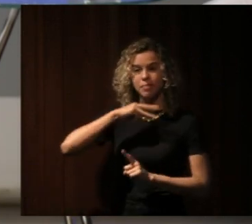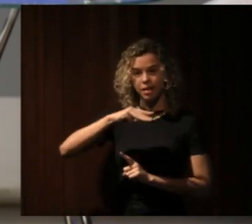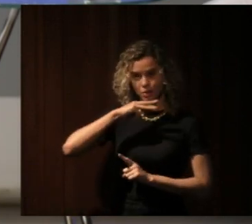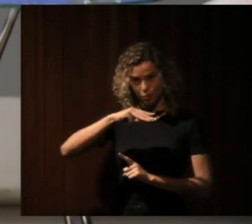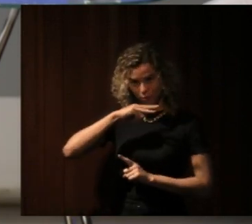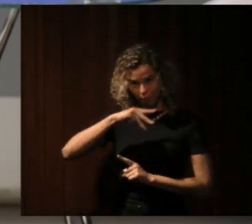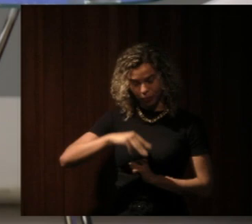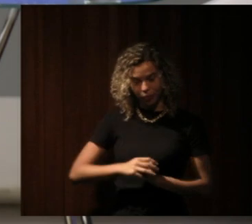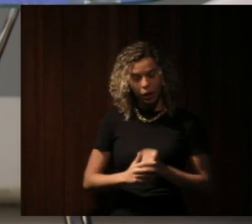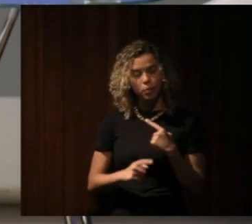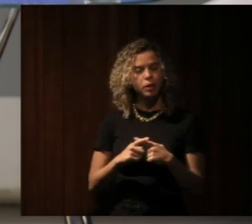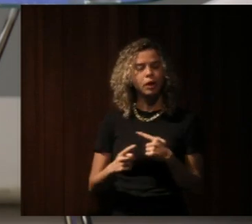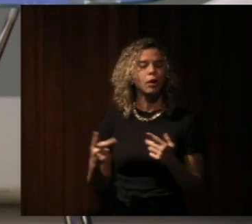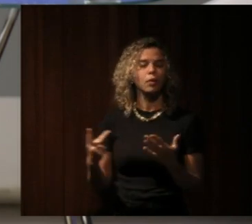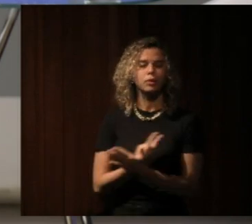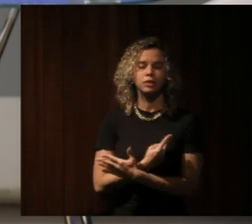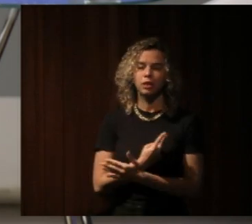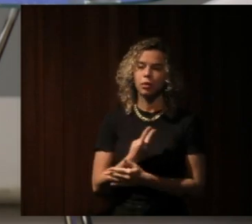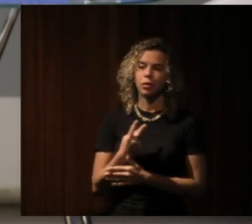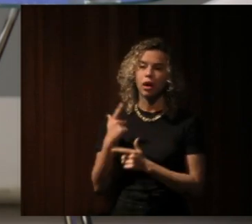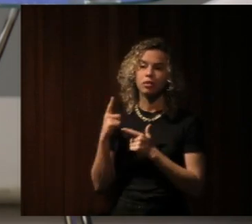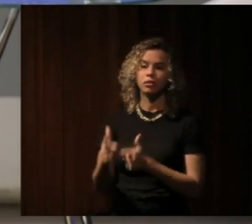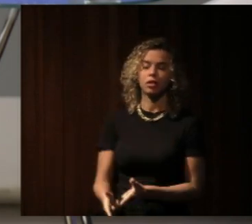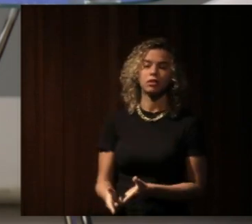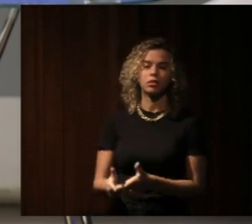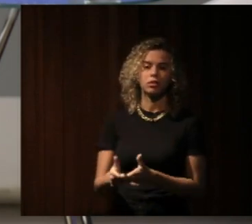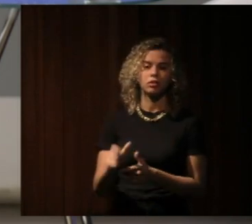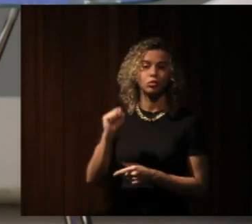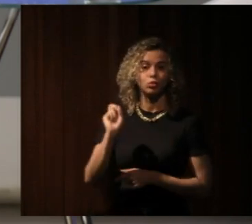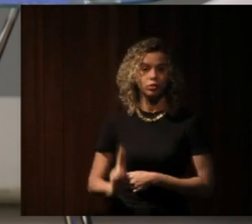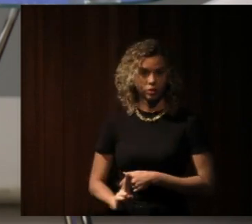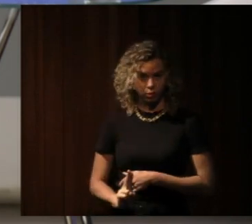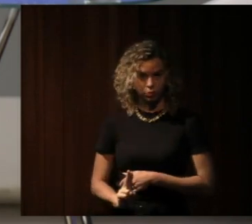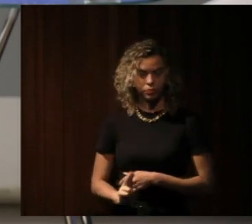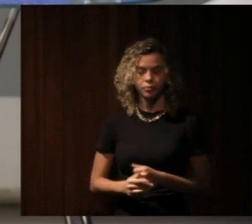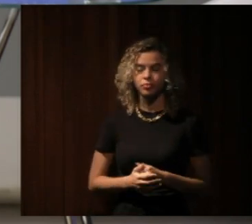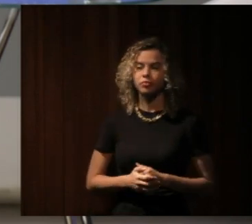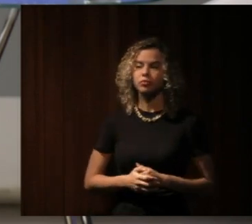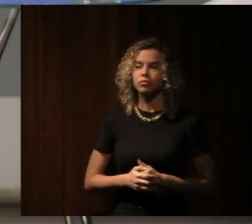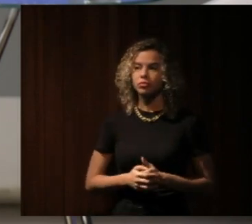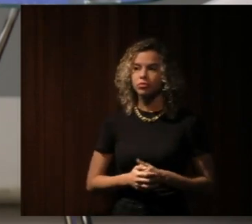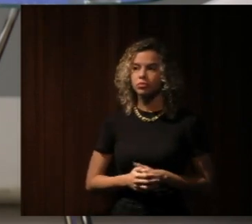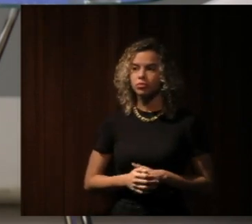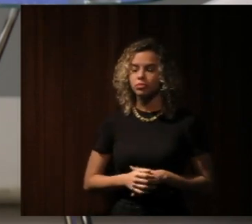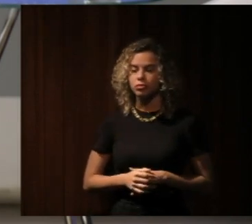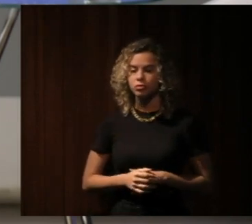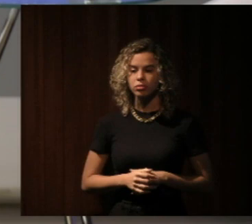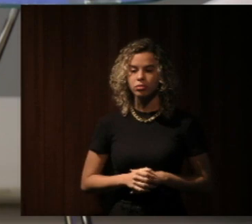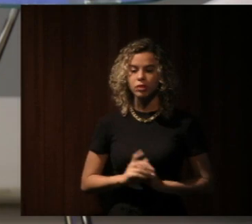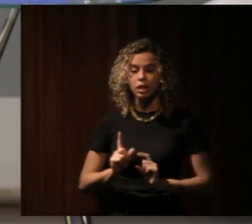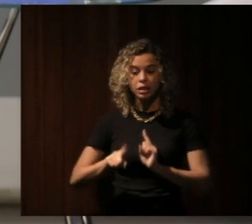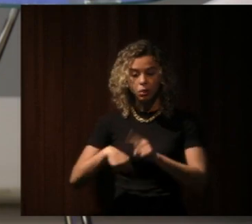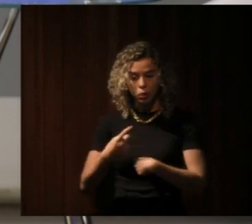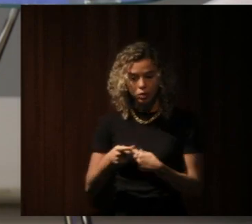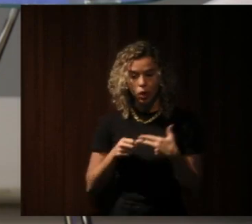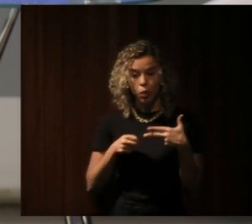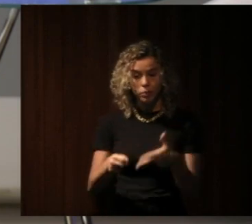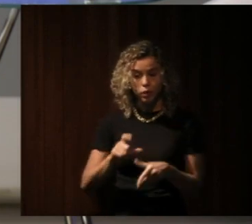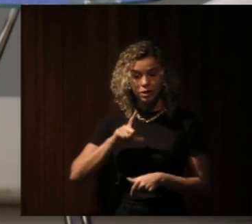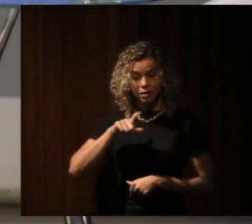2019 quando teve houve aqueles ataques em Suzano eh depois da